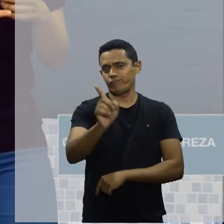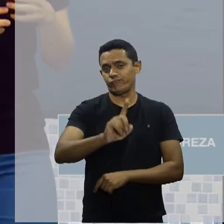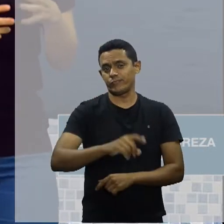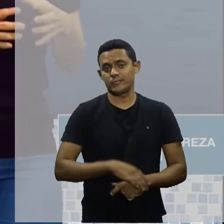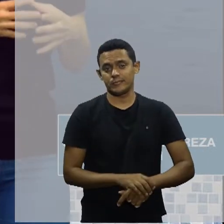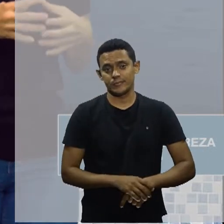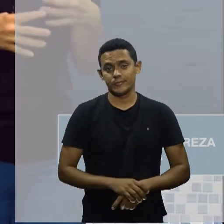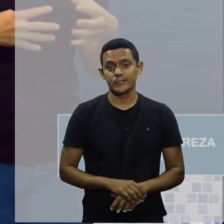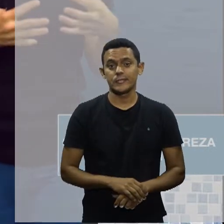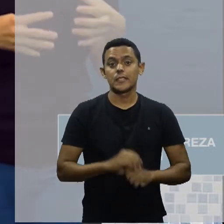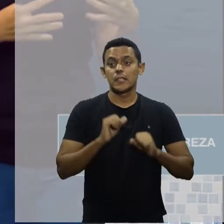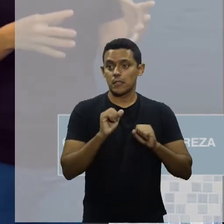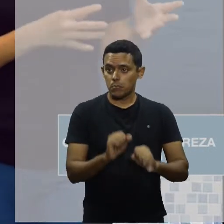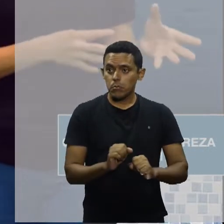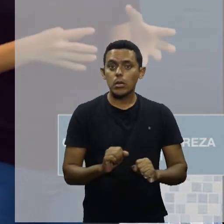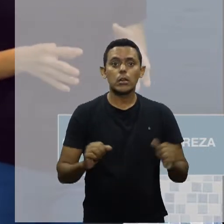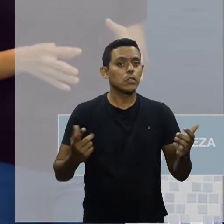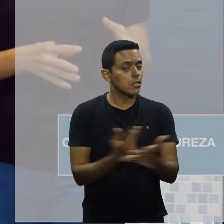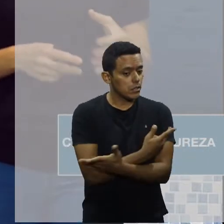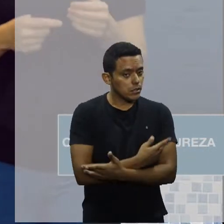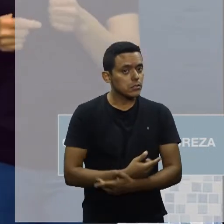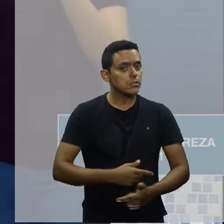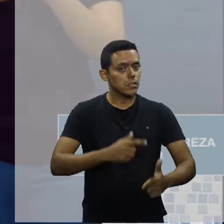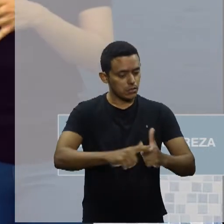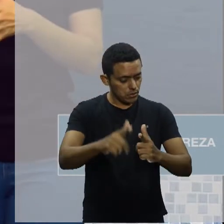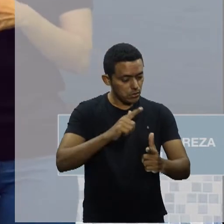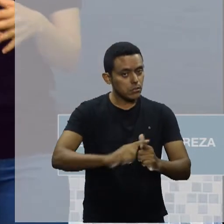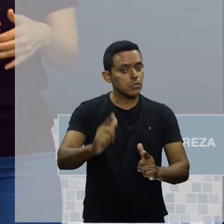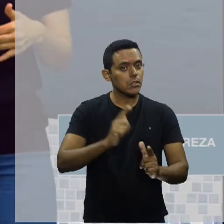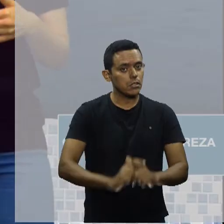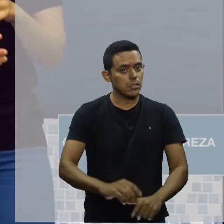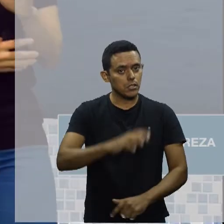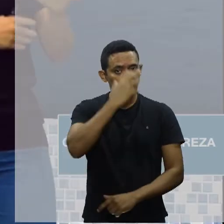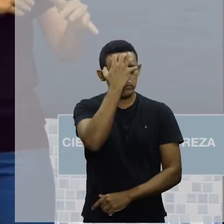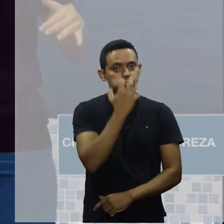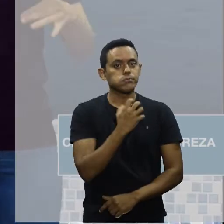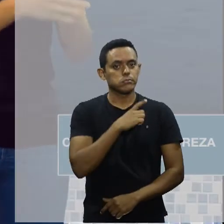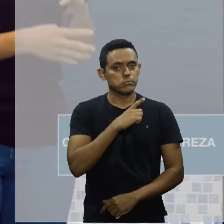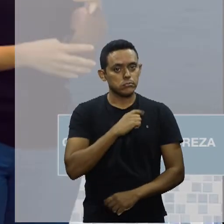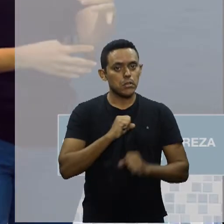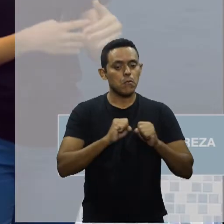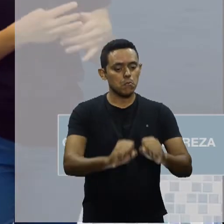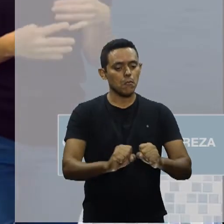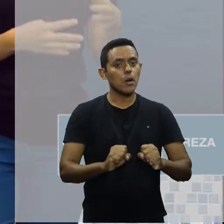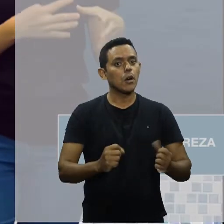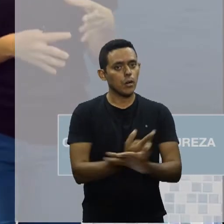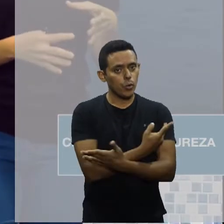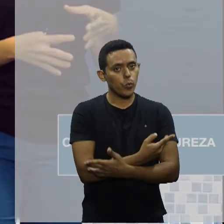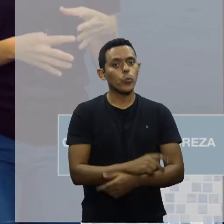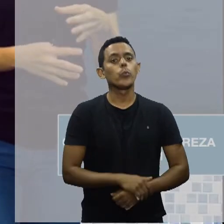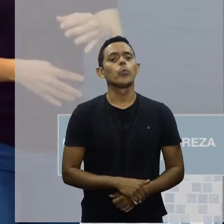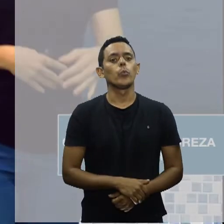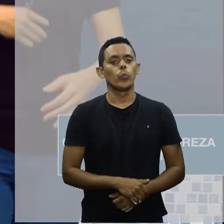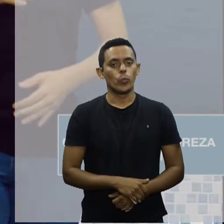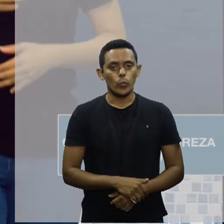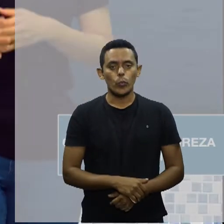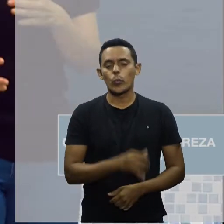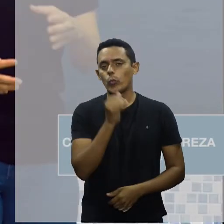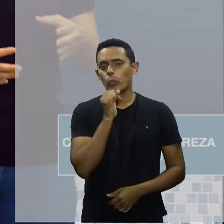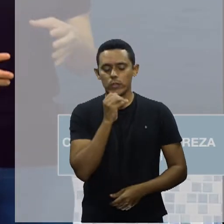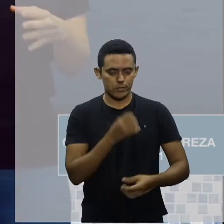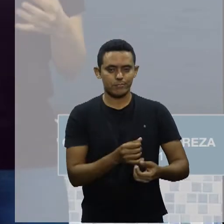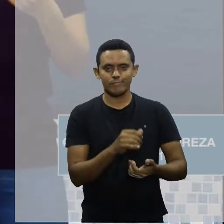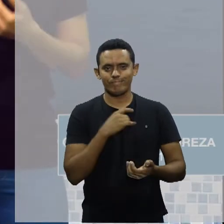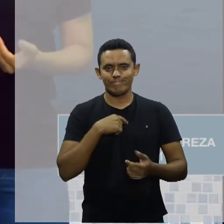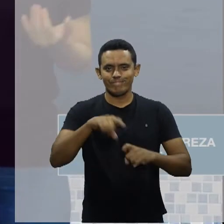às vezes até isso causava um prejuízo na vida pessoal das pessoas, ou então a pessoa chegava com a receita, o outro já modificava a receita, e assim